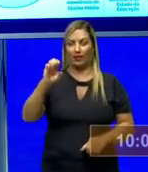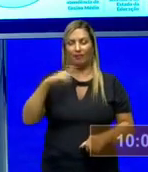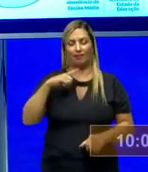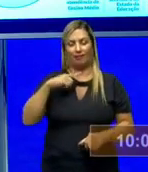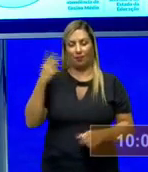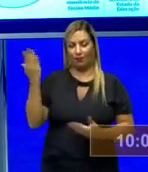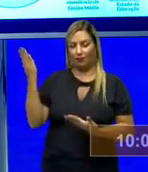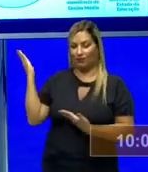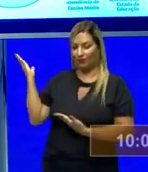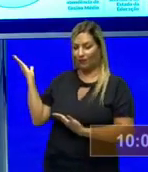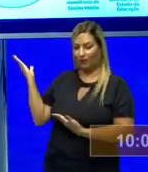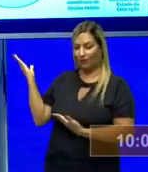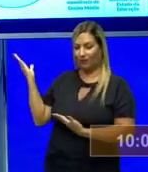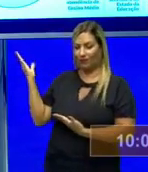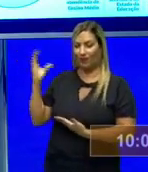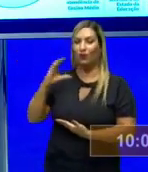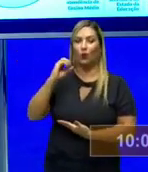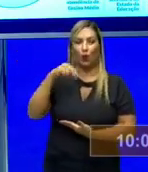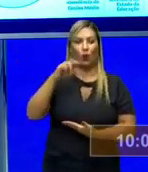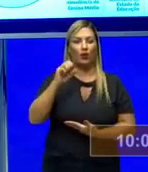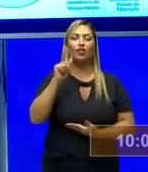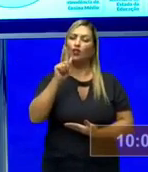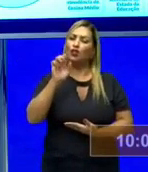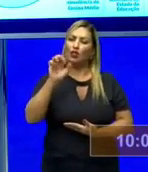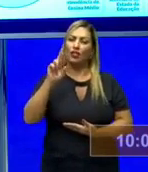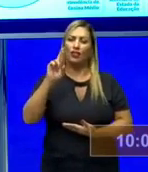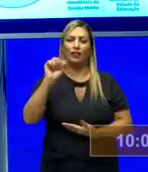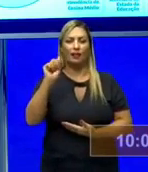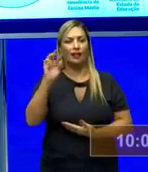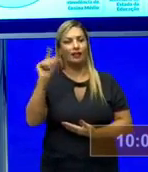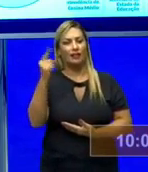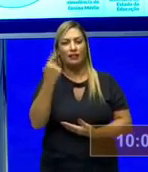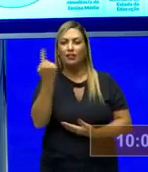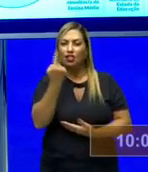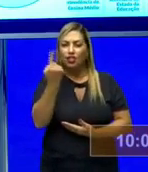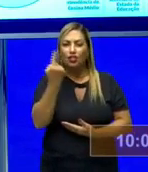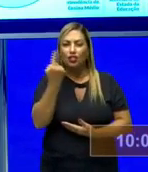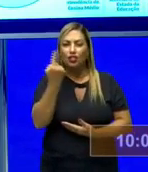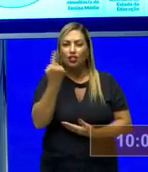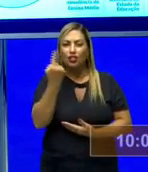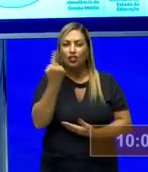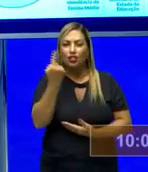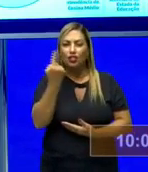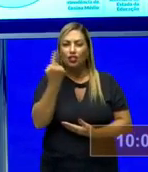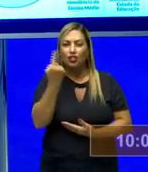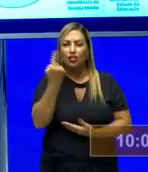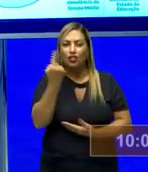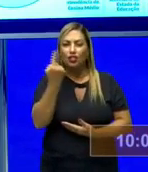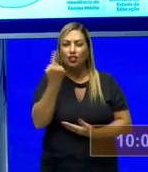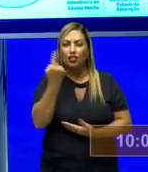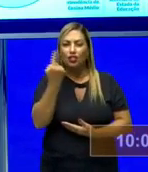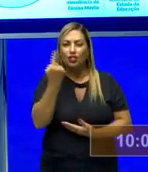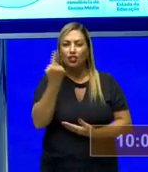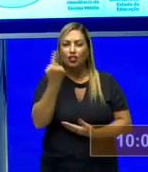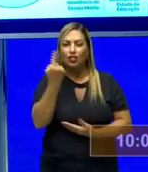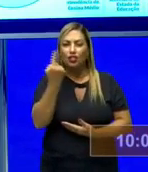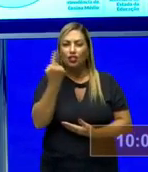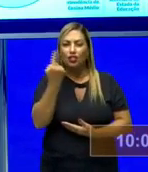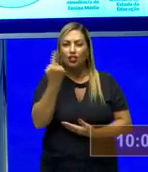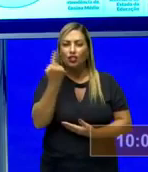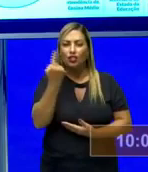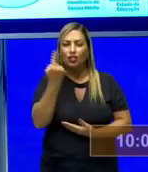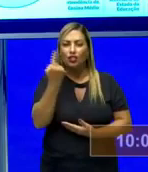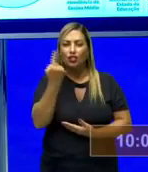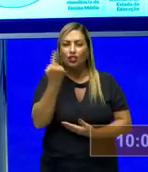de revolução tá o chamado geratriz a ele que vai fazer girar com ele eu encontro essa figura tá